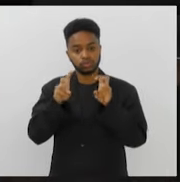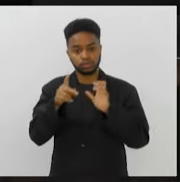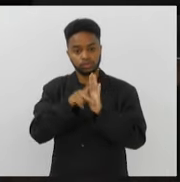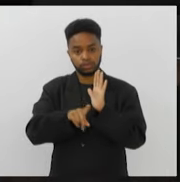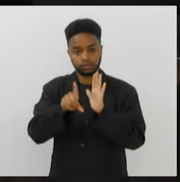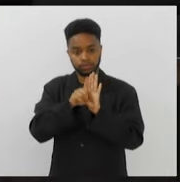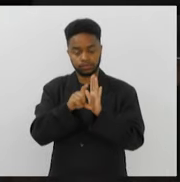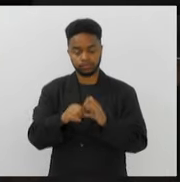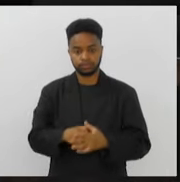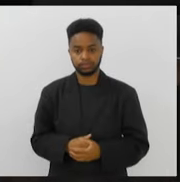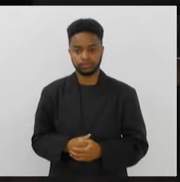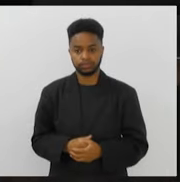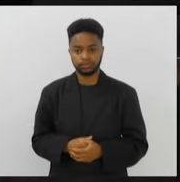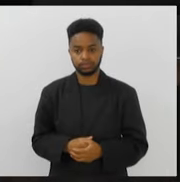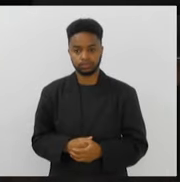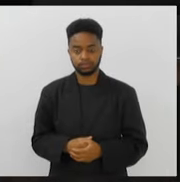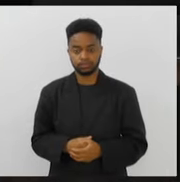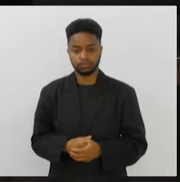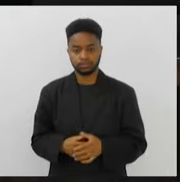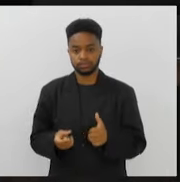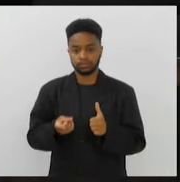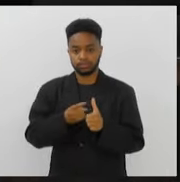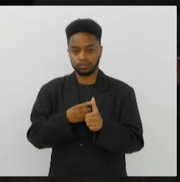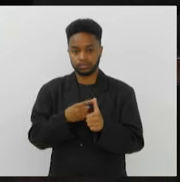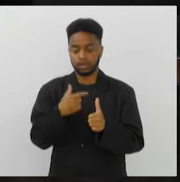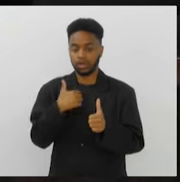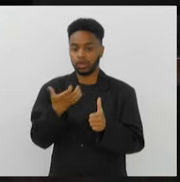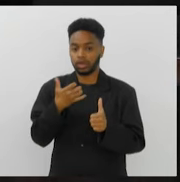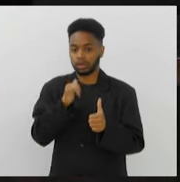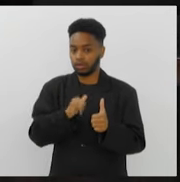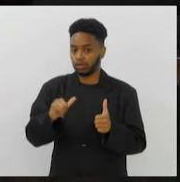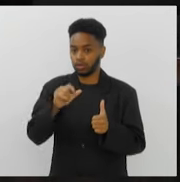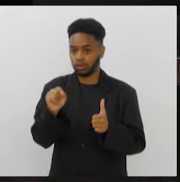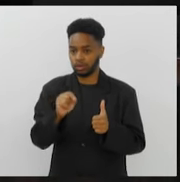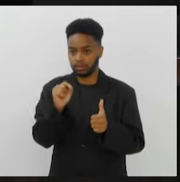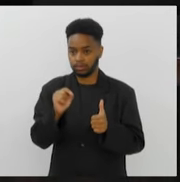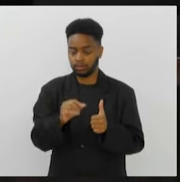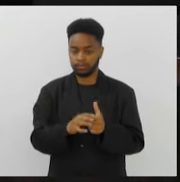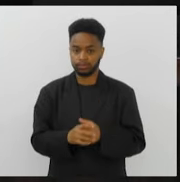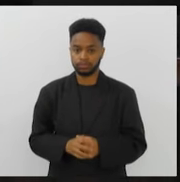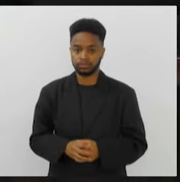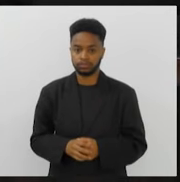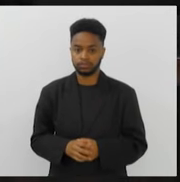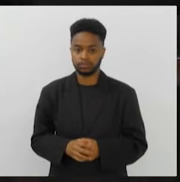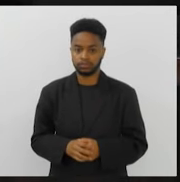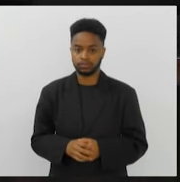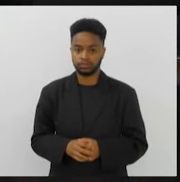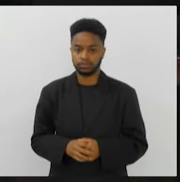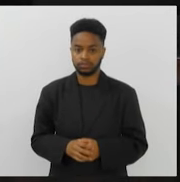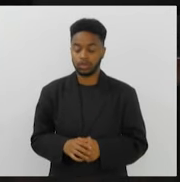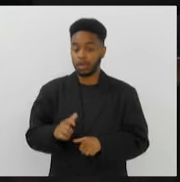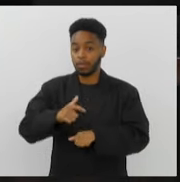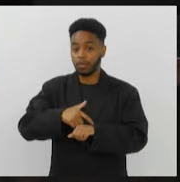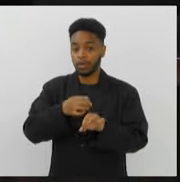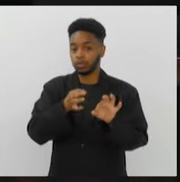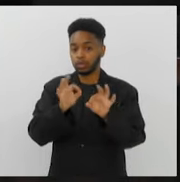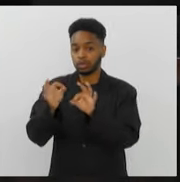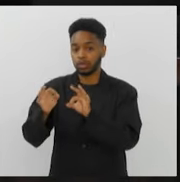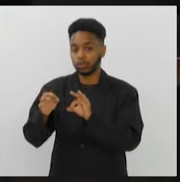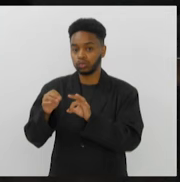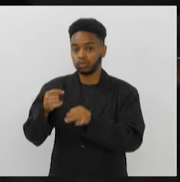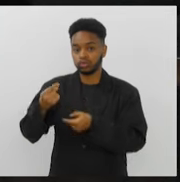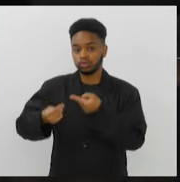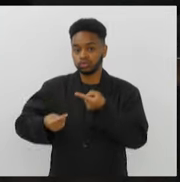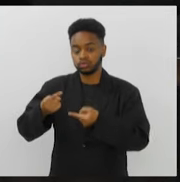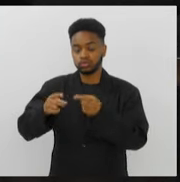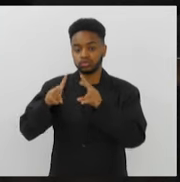de lei. Primeiro, gostaria de dizer o seguinte: em nenhum momento está se discutindo o